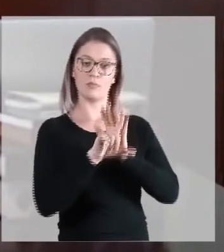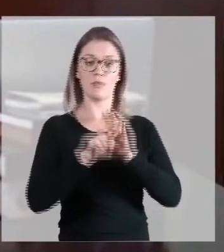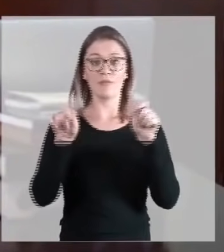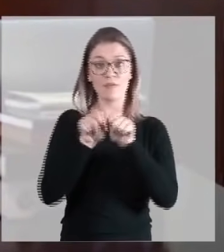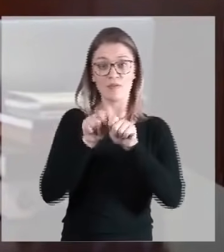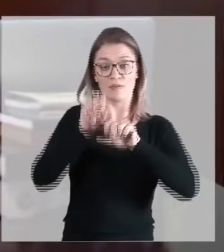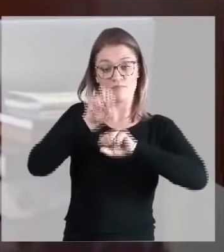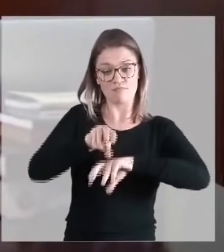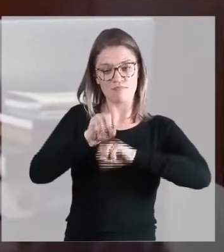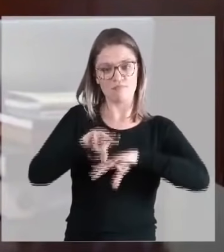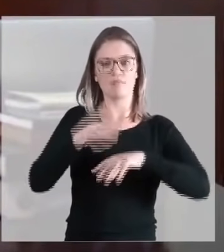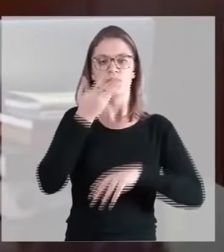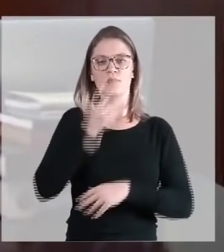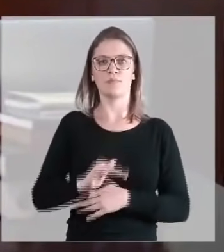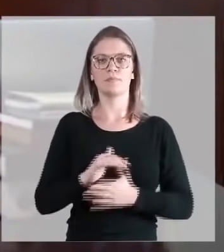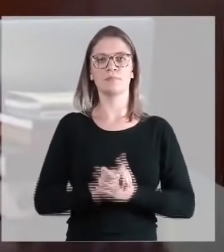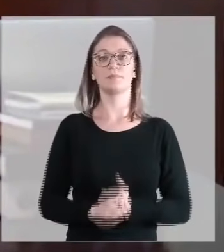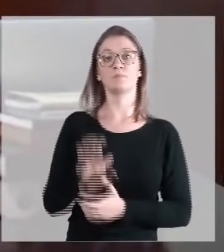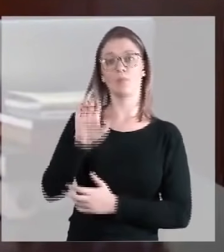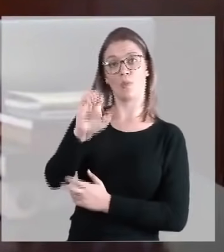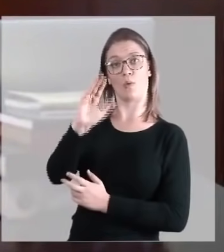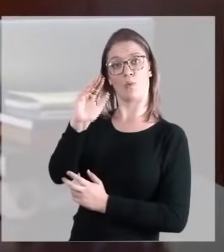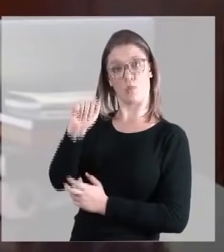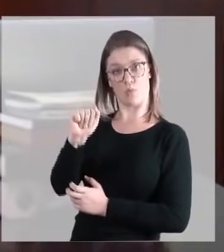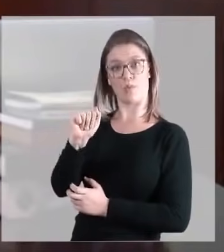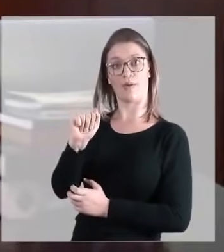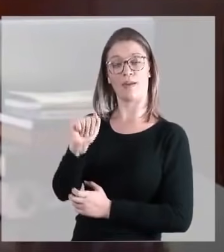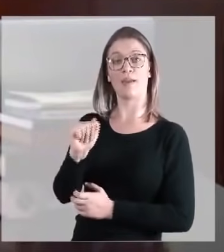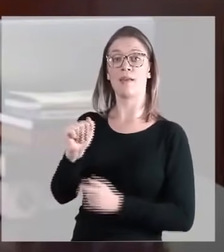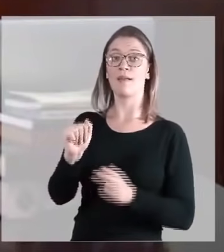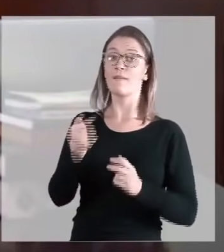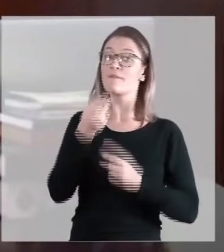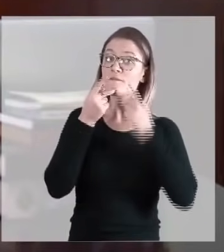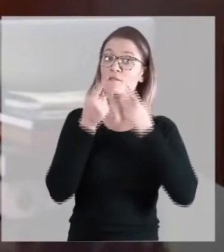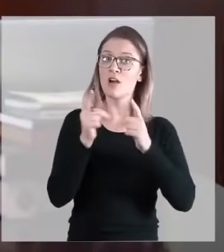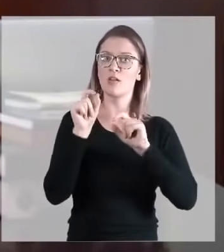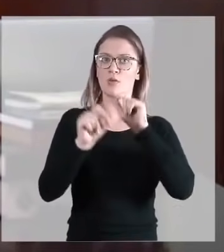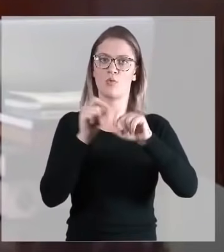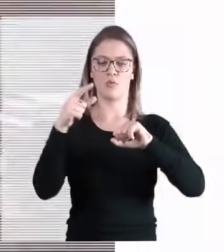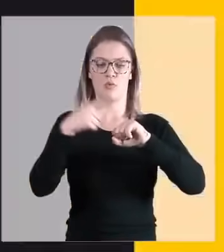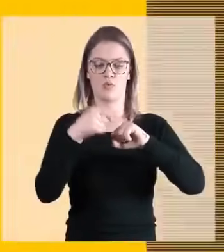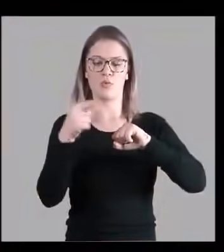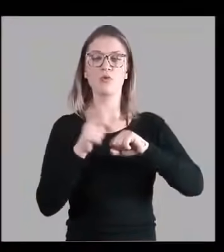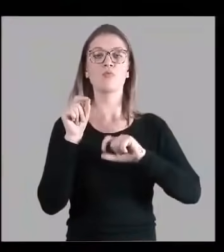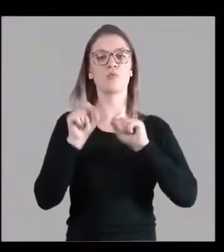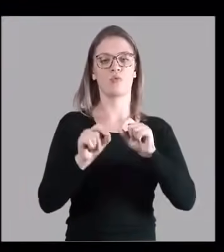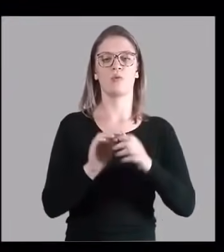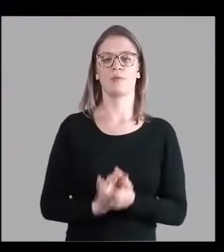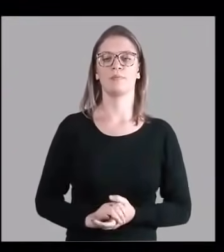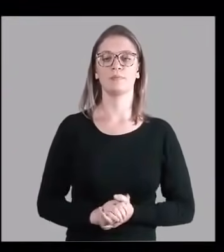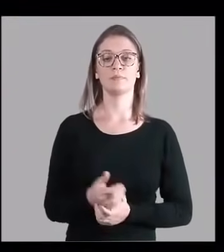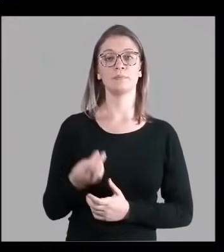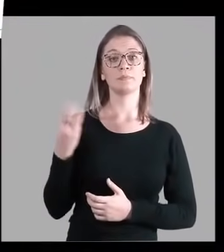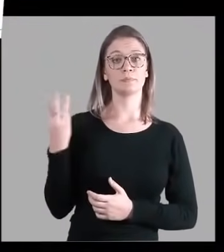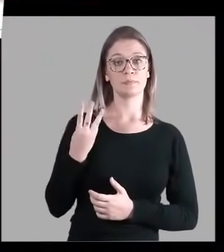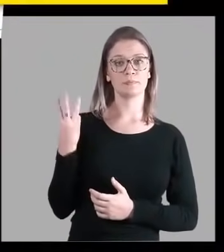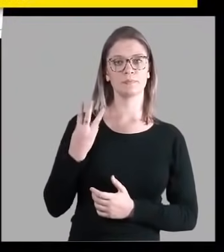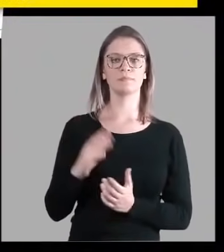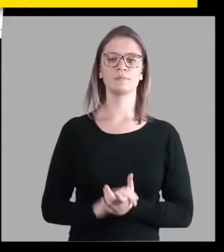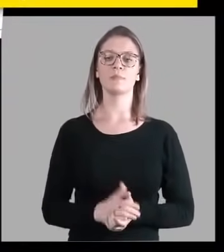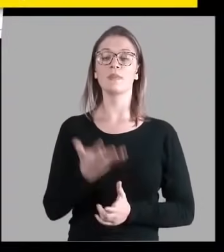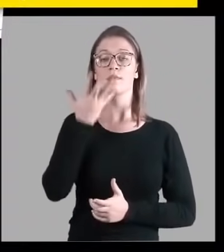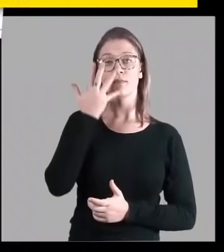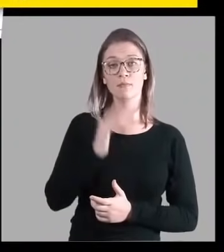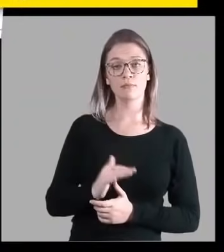nossas crianças. O Estatuto da Criança e do Adolescente nos diz em seus artigos o seguinte. Artigo 3º. A criança